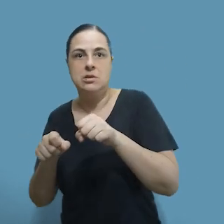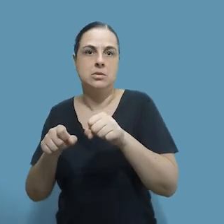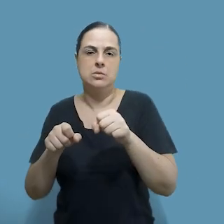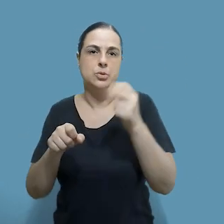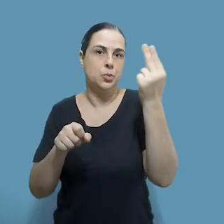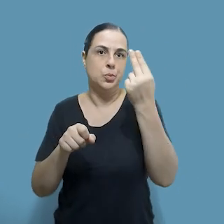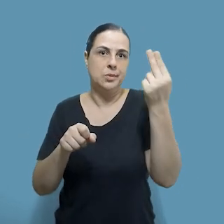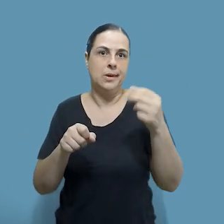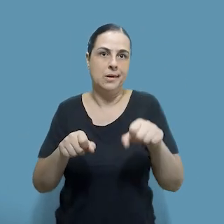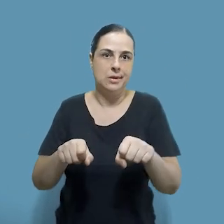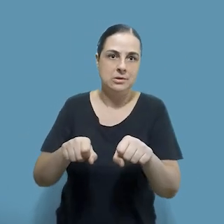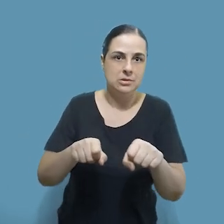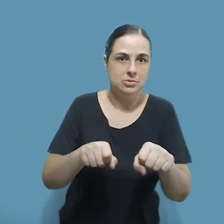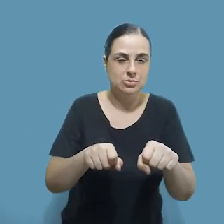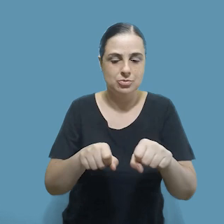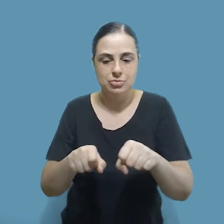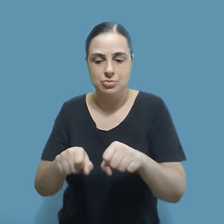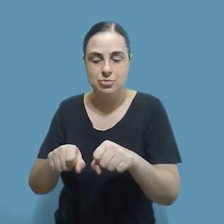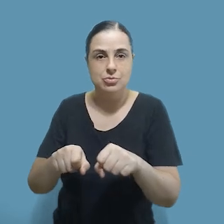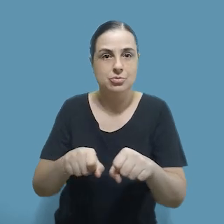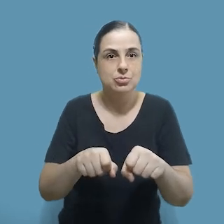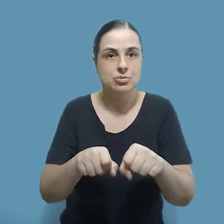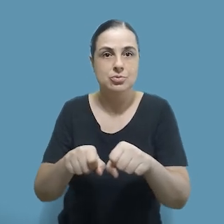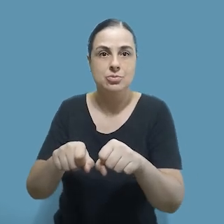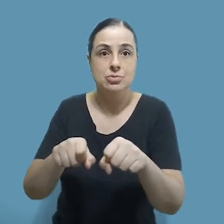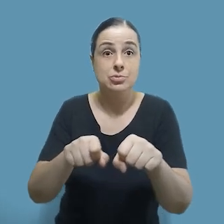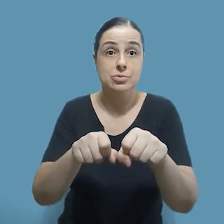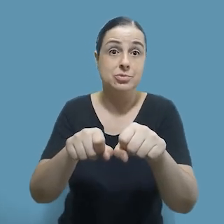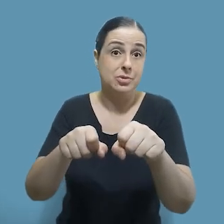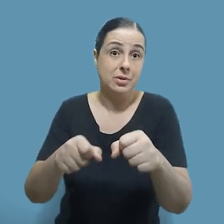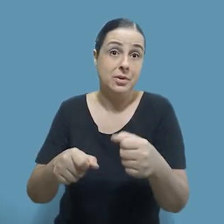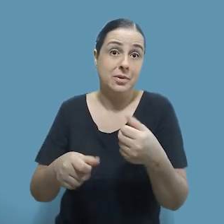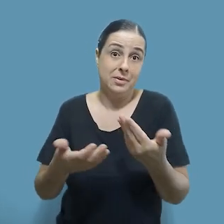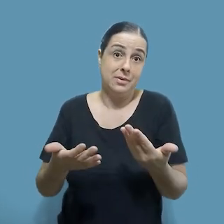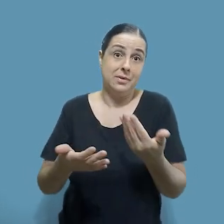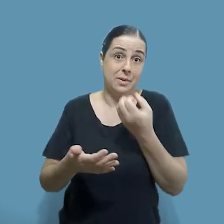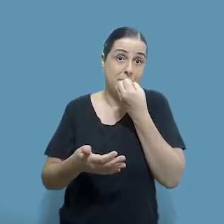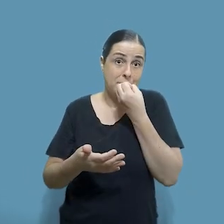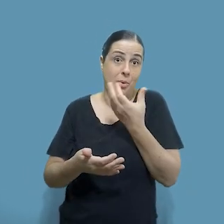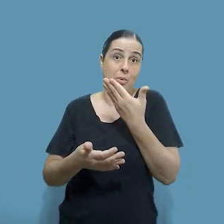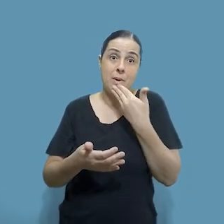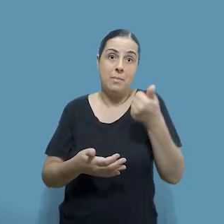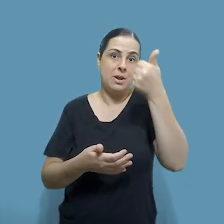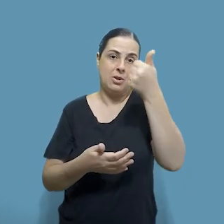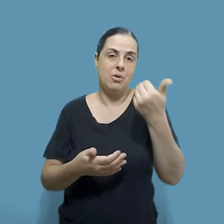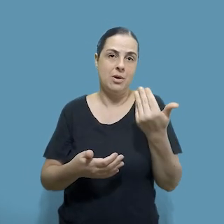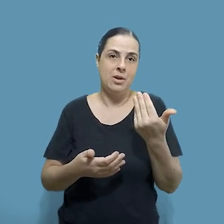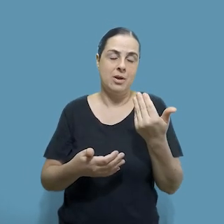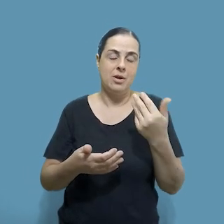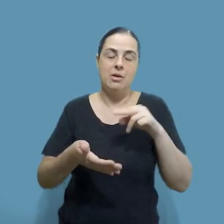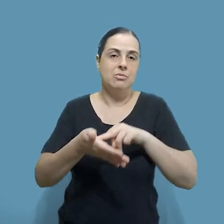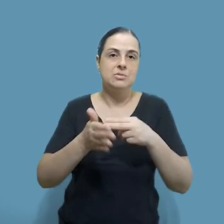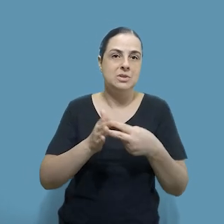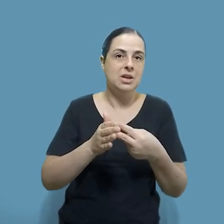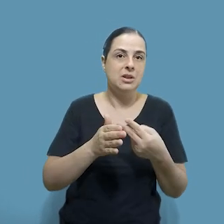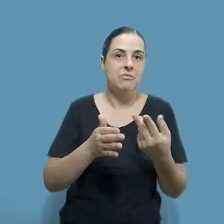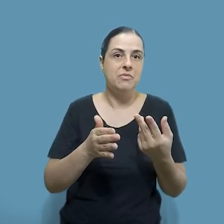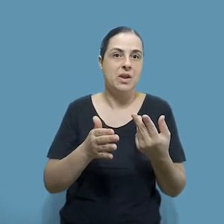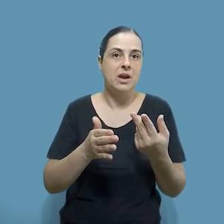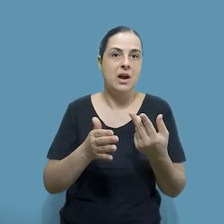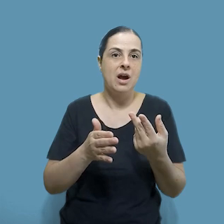tal, não é legal, né? Então, não é uma questão de custo-benefício. Eu vou fazer uma rampa